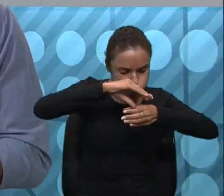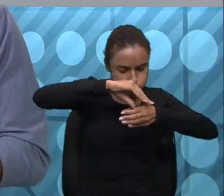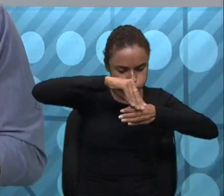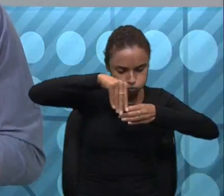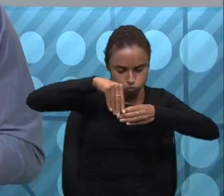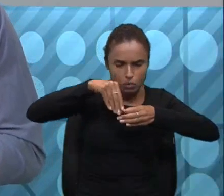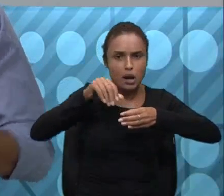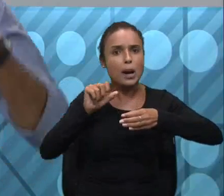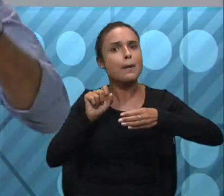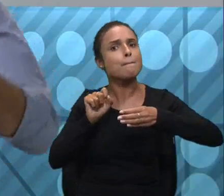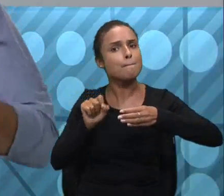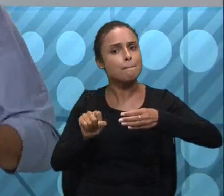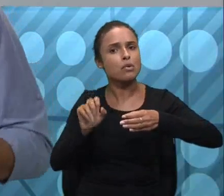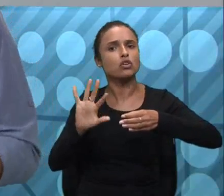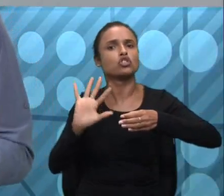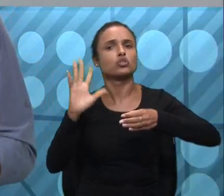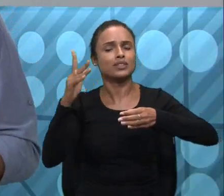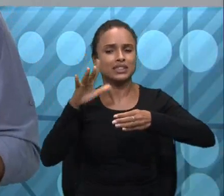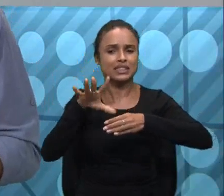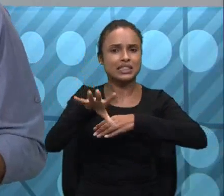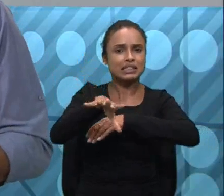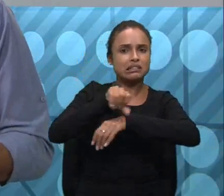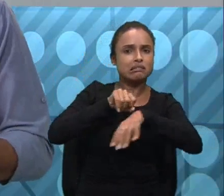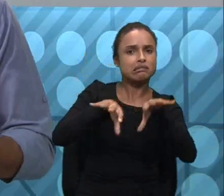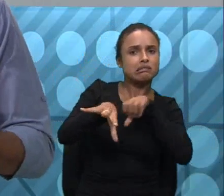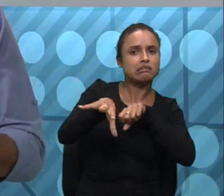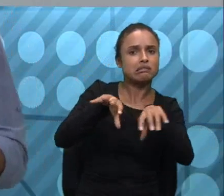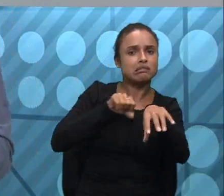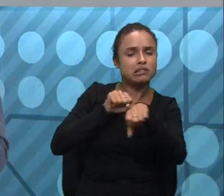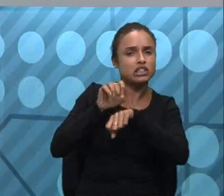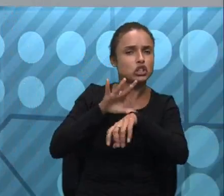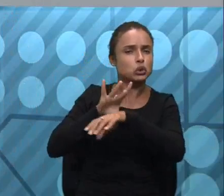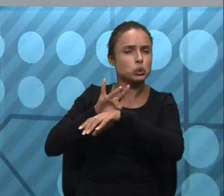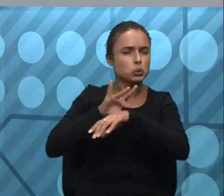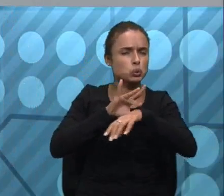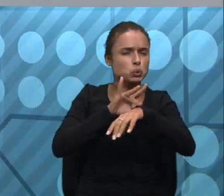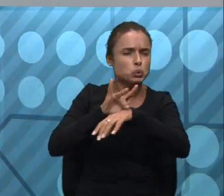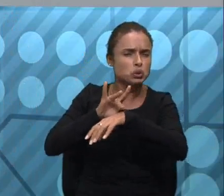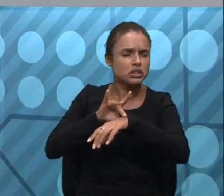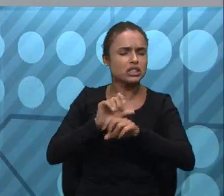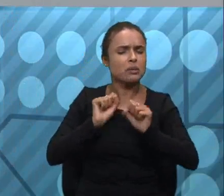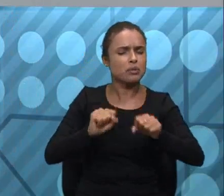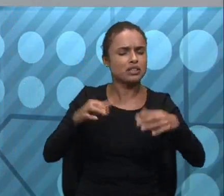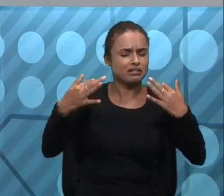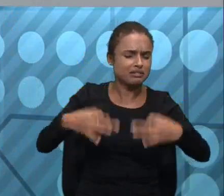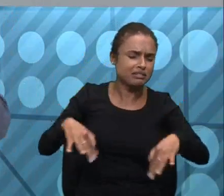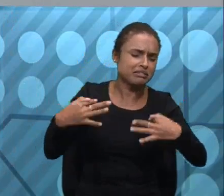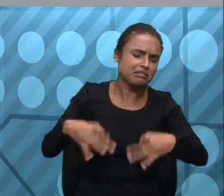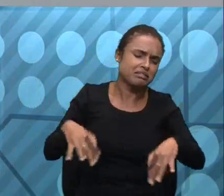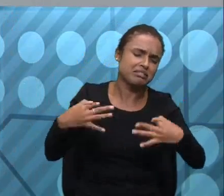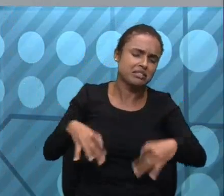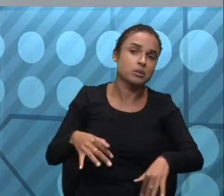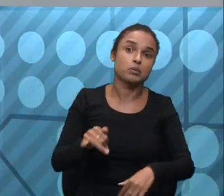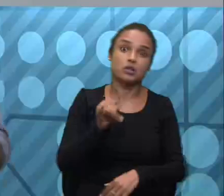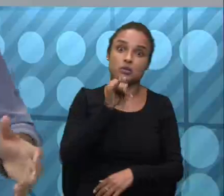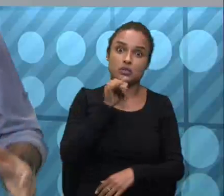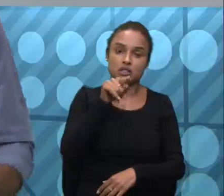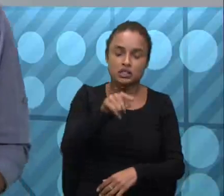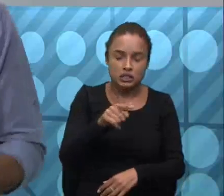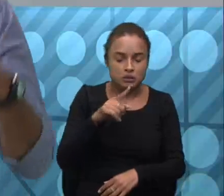inflamar e aí causar dor, tá? E sabe aquela dor em dias frios, às vezes, que você tem? Faz muito